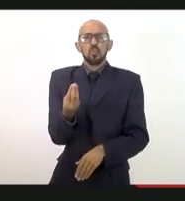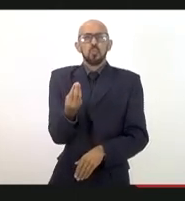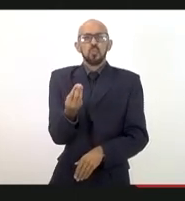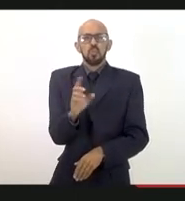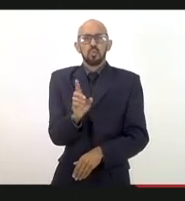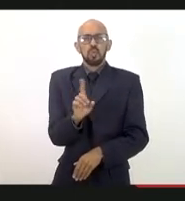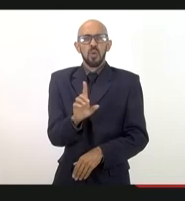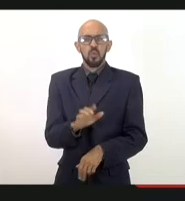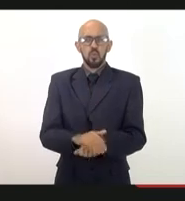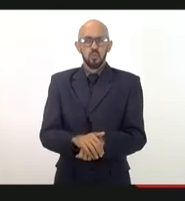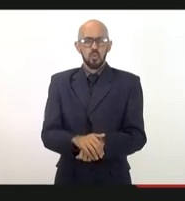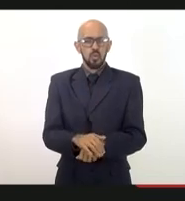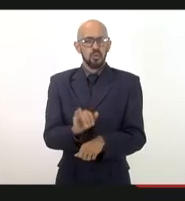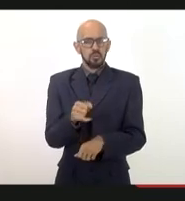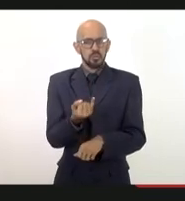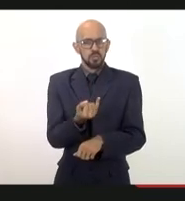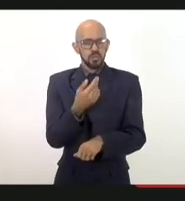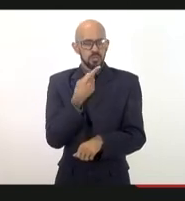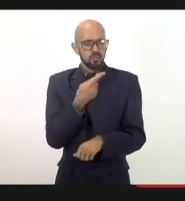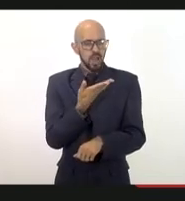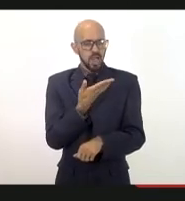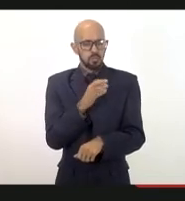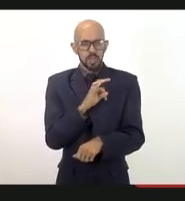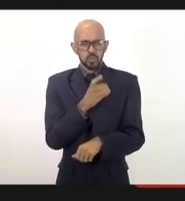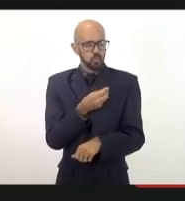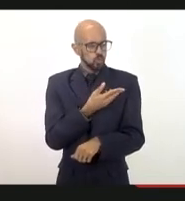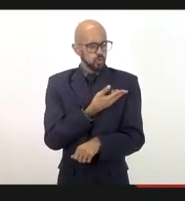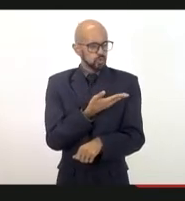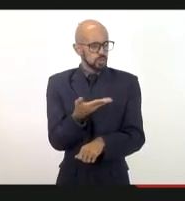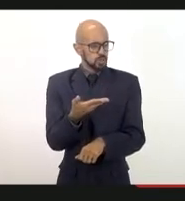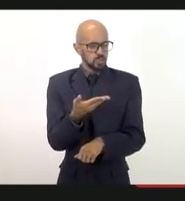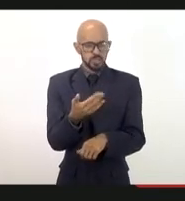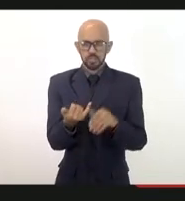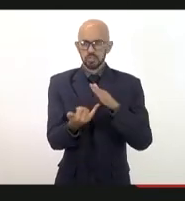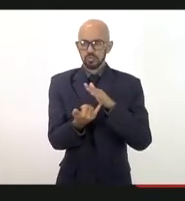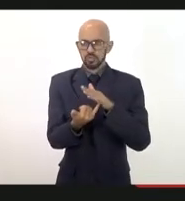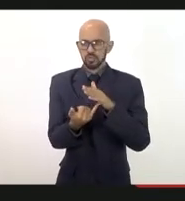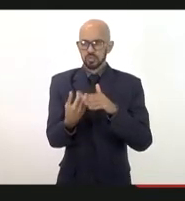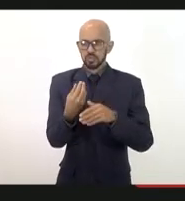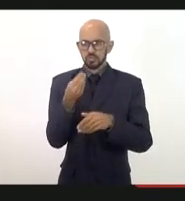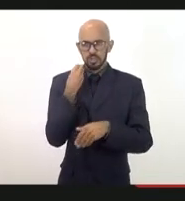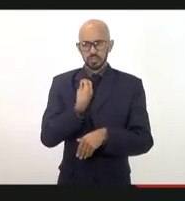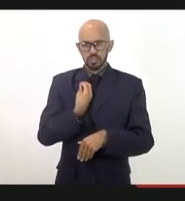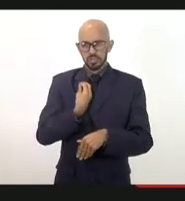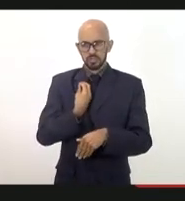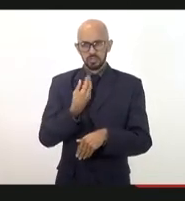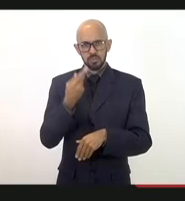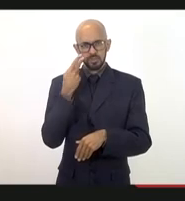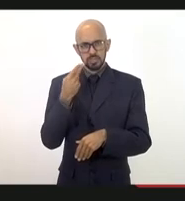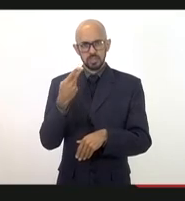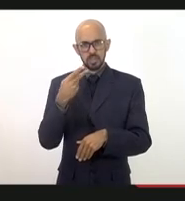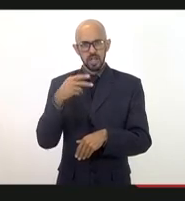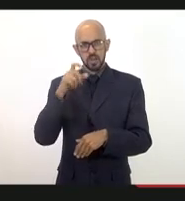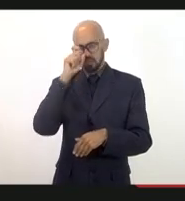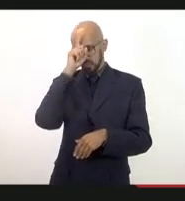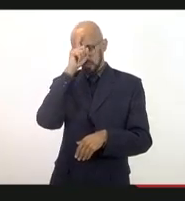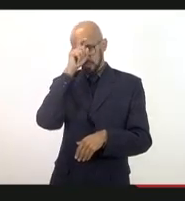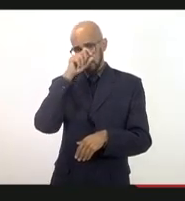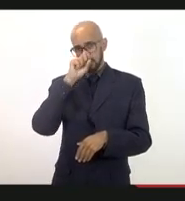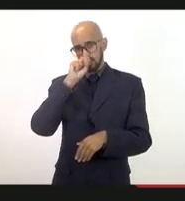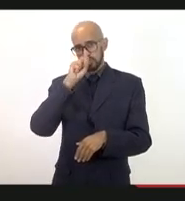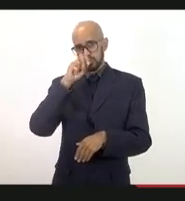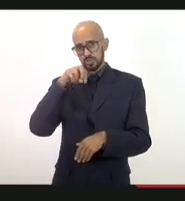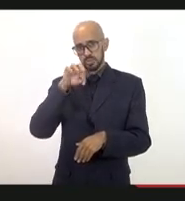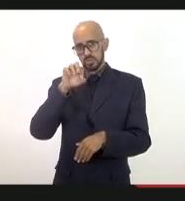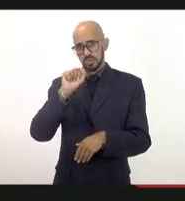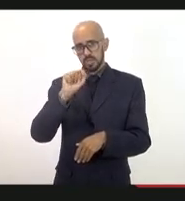momento aqui para convidar todos os presentes aqui, todas as instituições presentes, para fazer uma visita no Hospital Santa Maria. Hoje